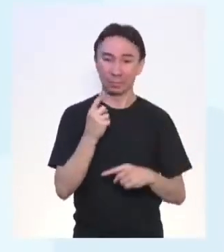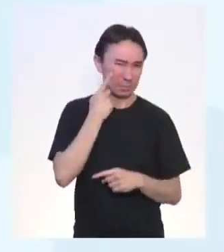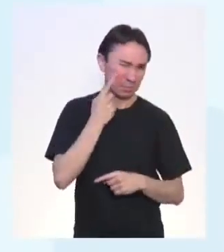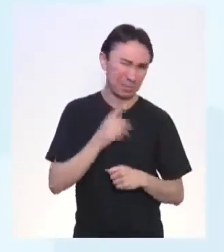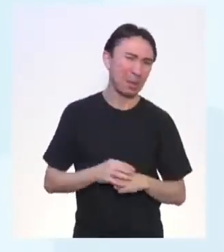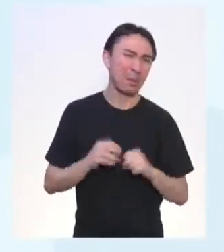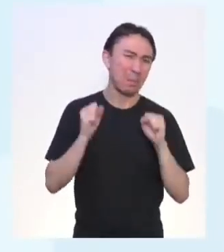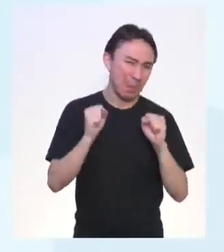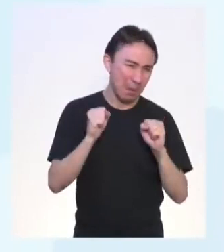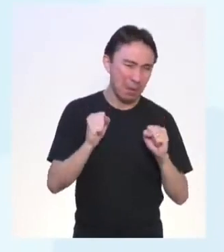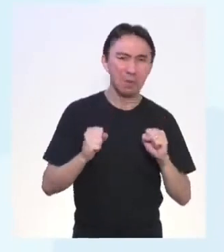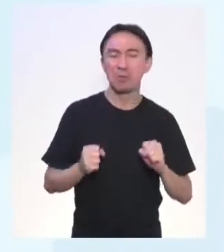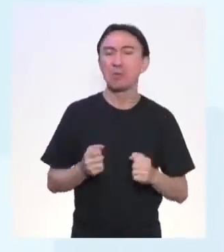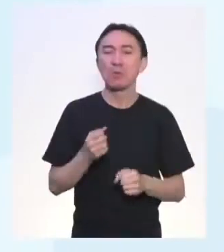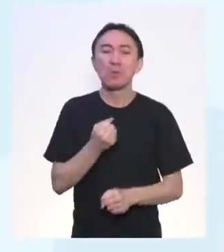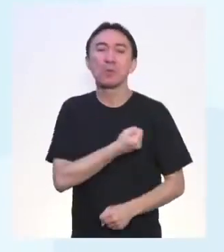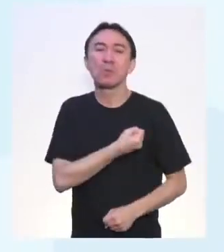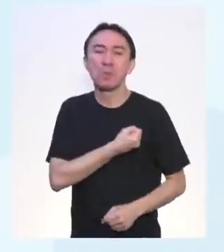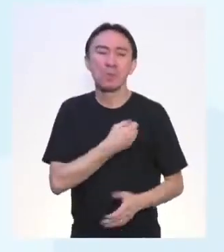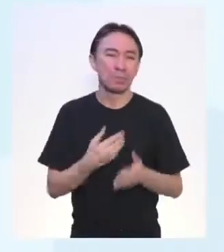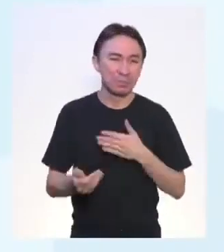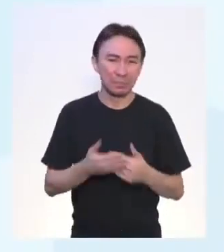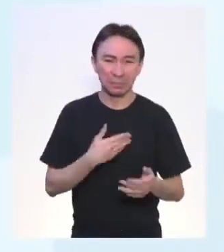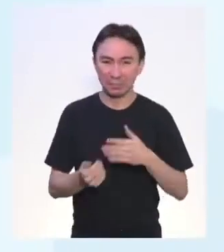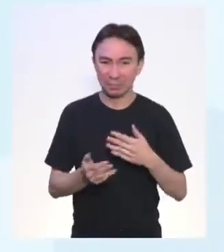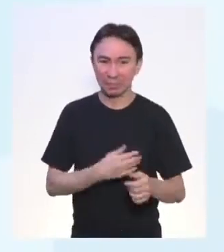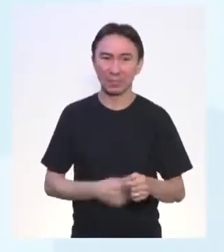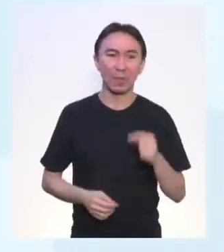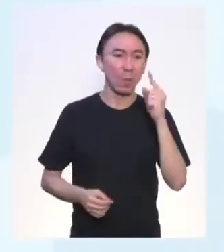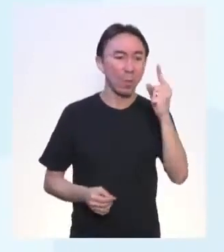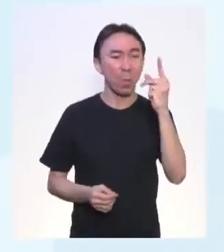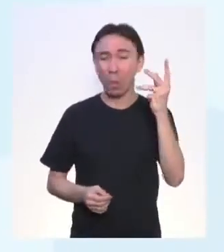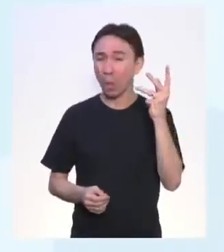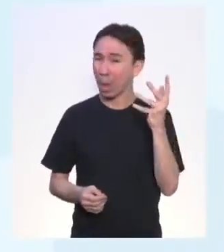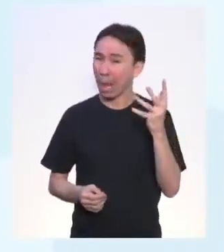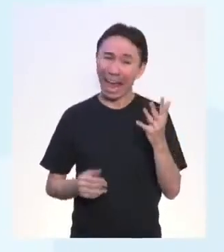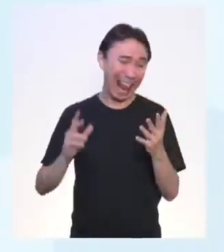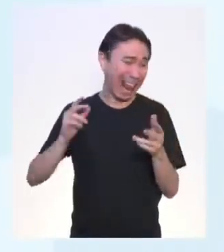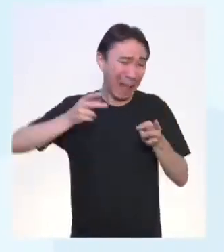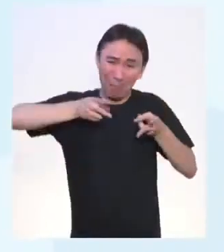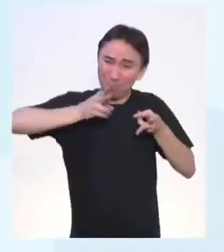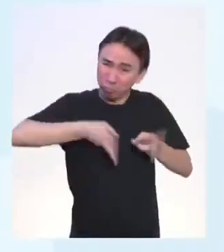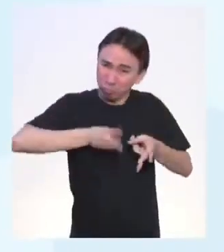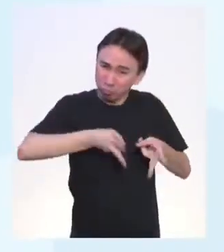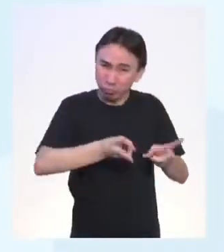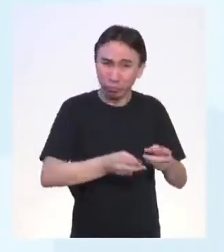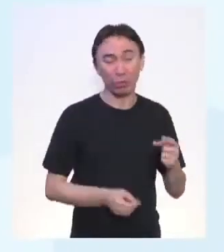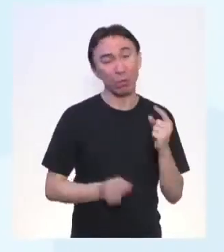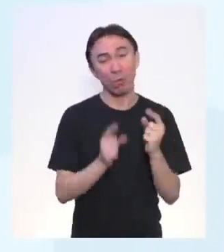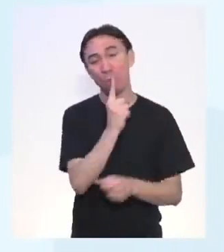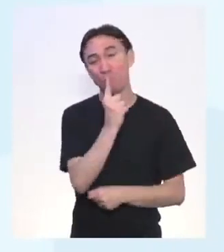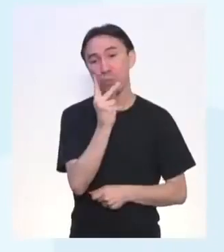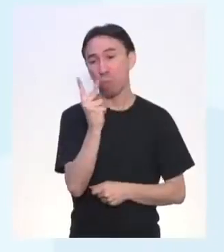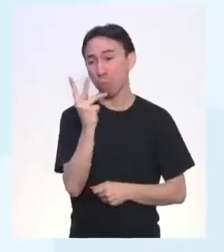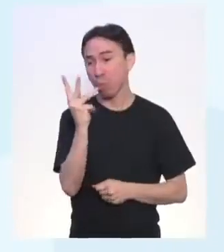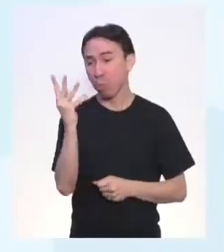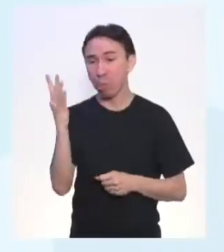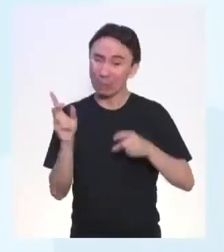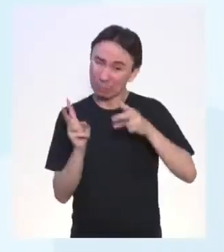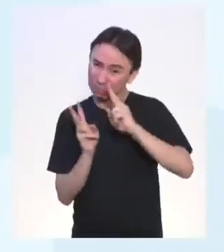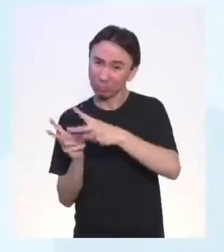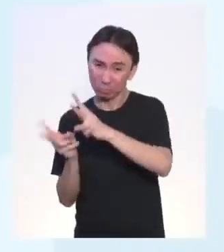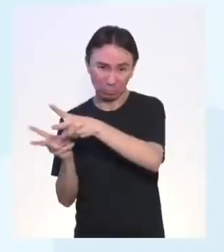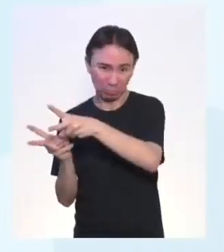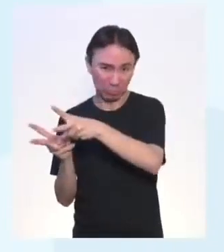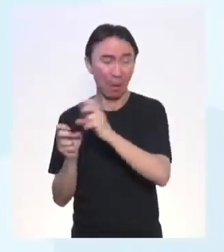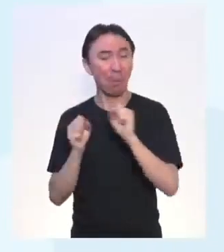pode estender aí para qualquer número natural. Pode ir até o infinito, tá? Nós vamos fazer só até o 10, até porque a gente está sem tempo. E aí,